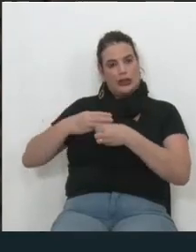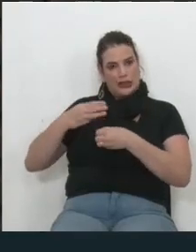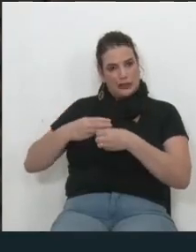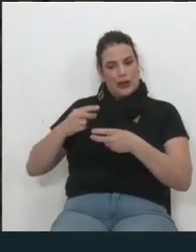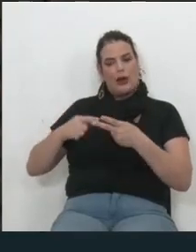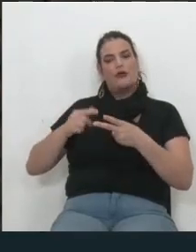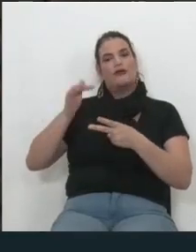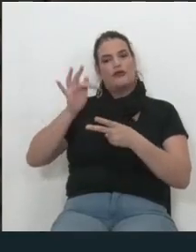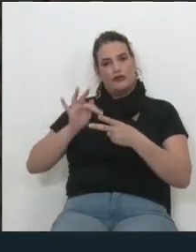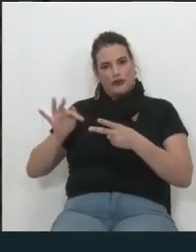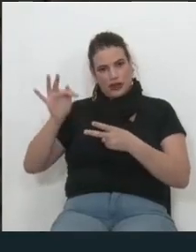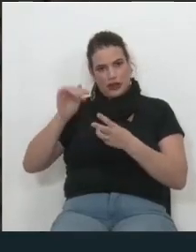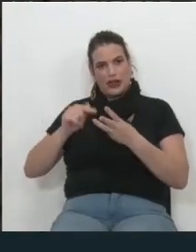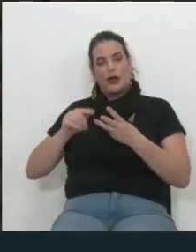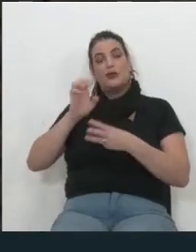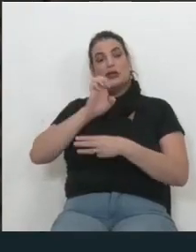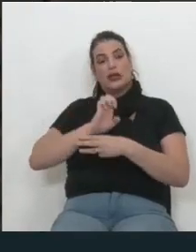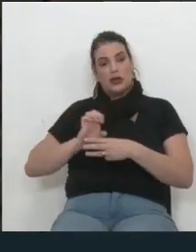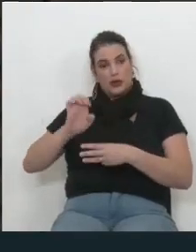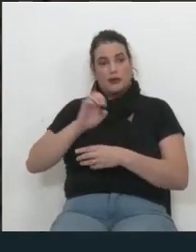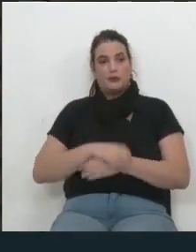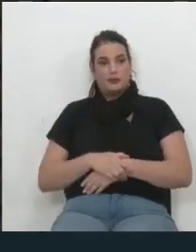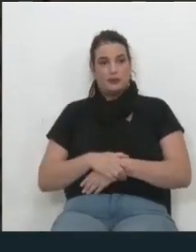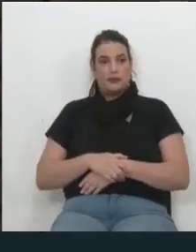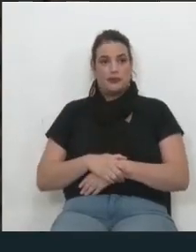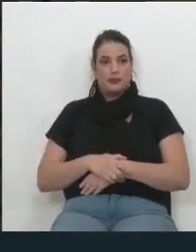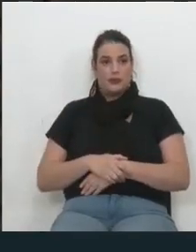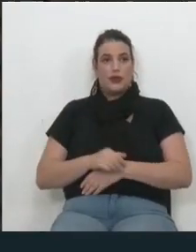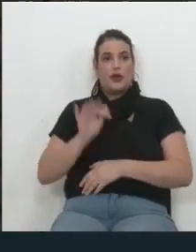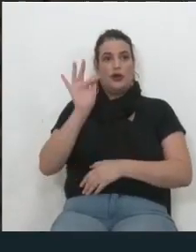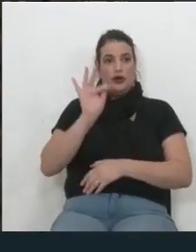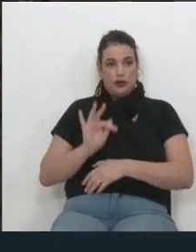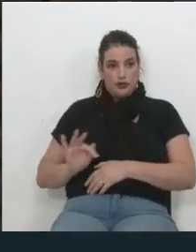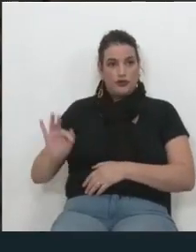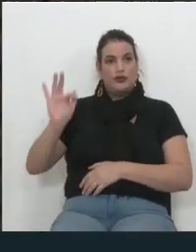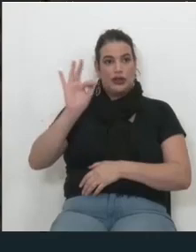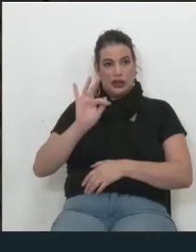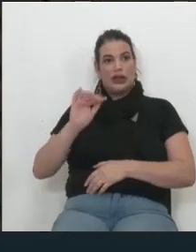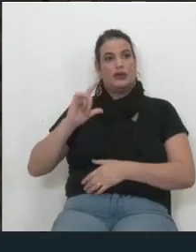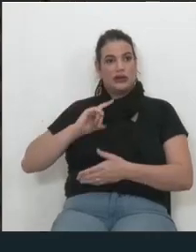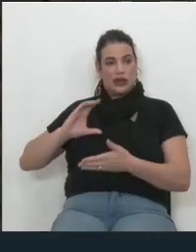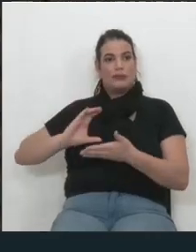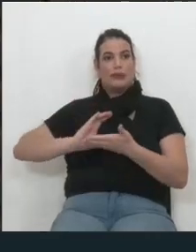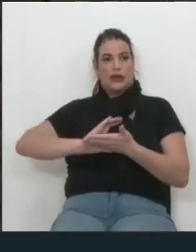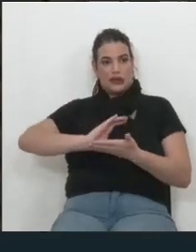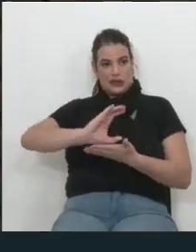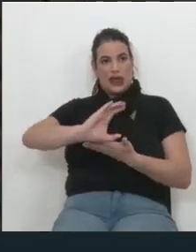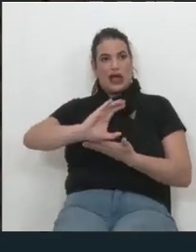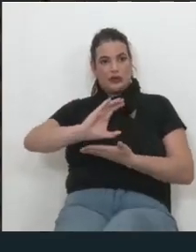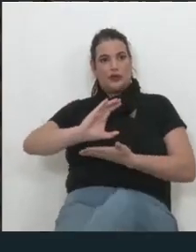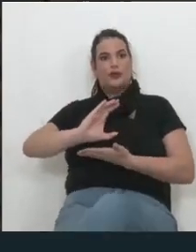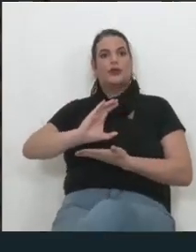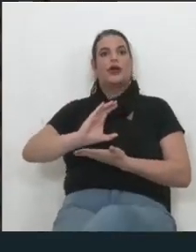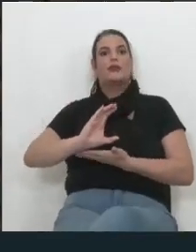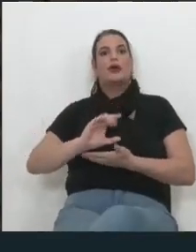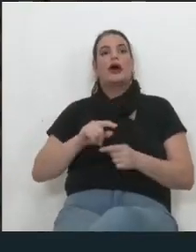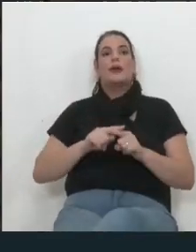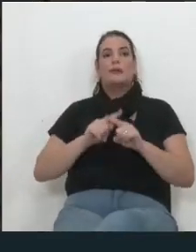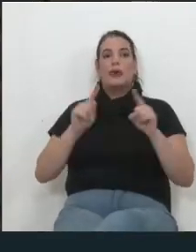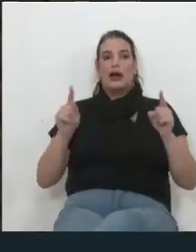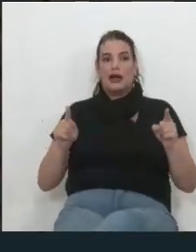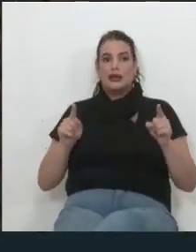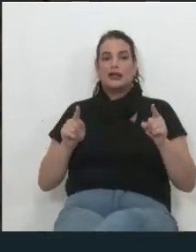O governo federal tem repassado verbas para o município, porém,